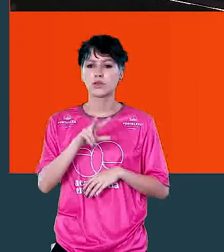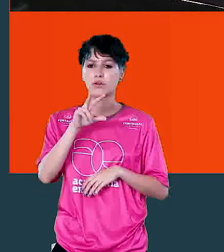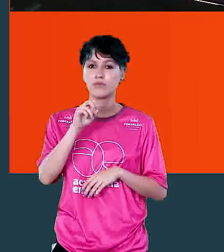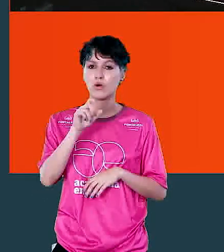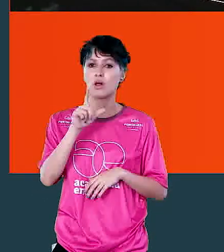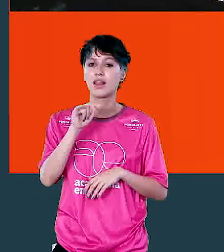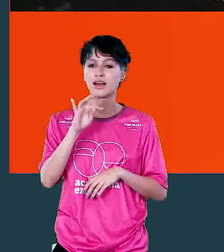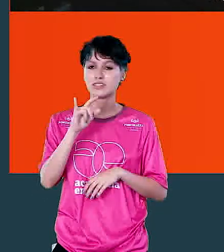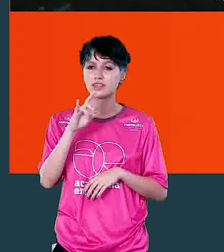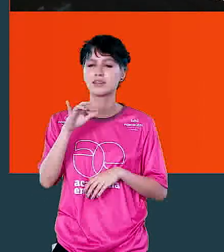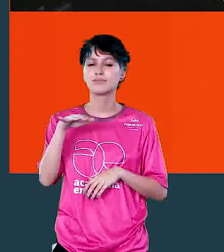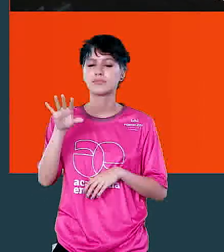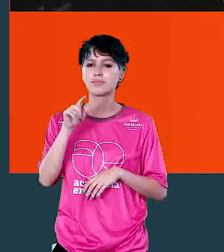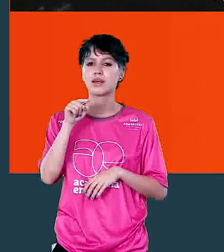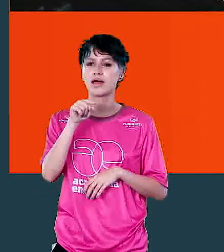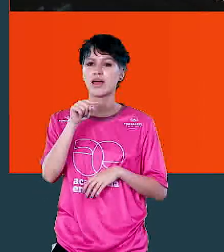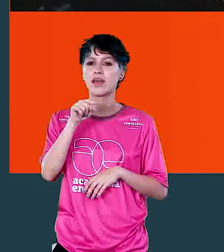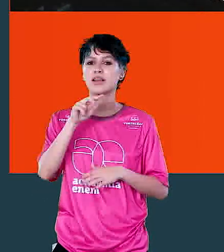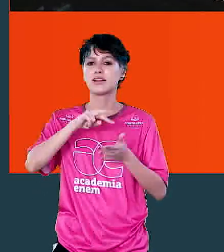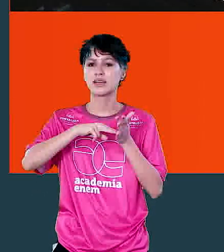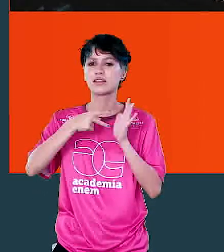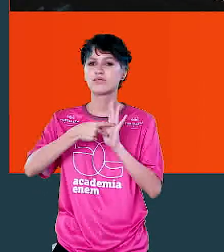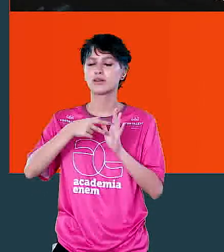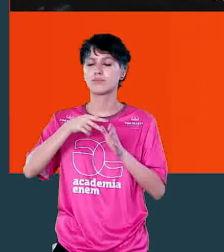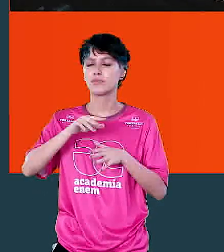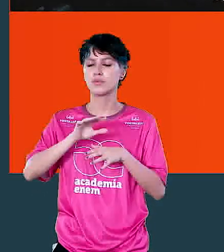evapora com facilidade,